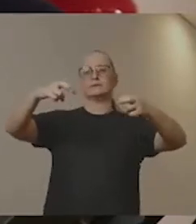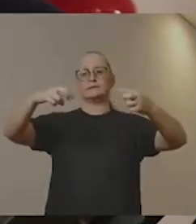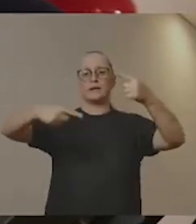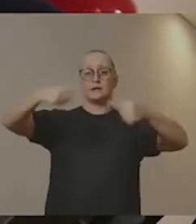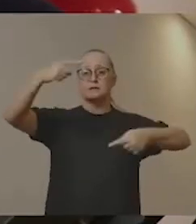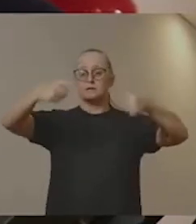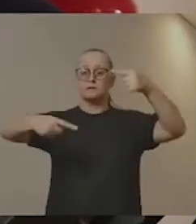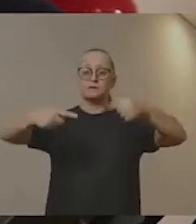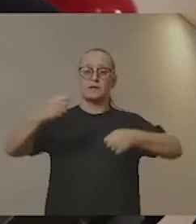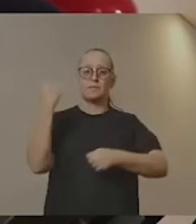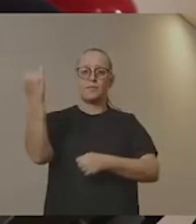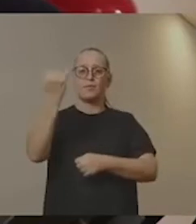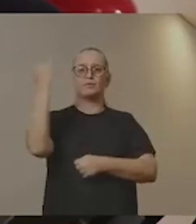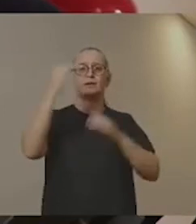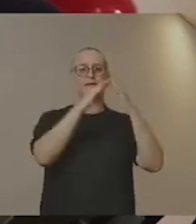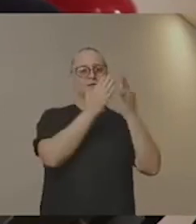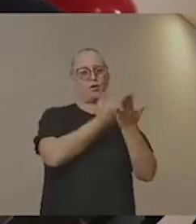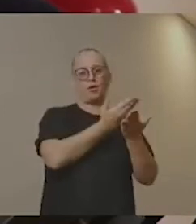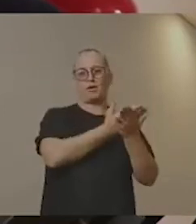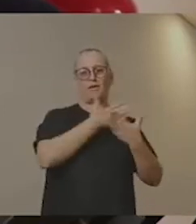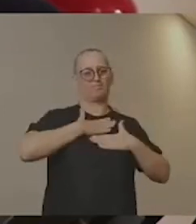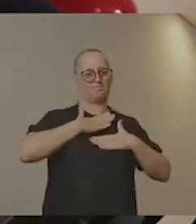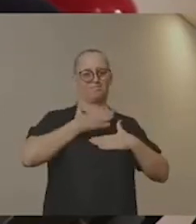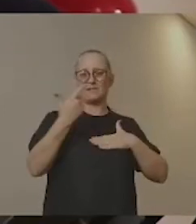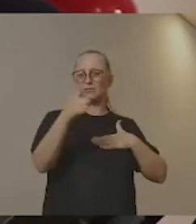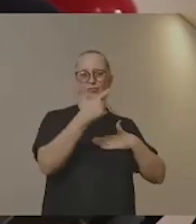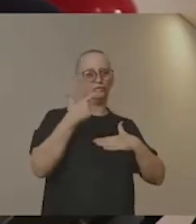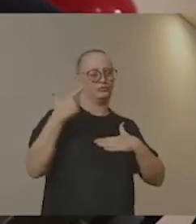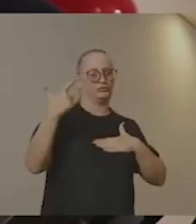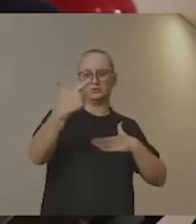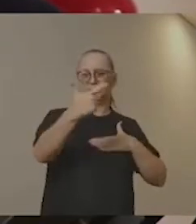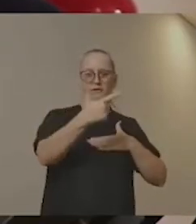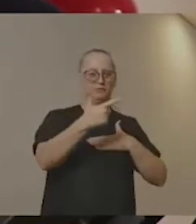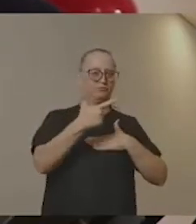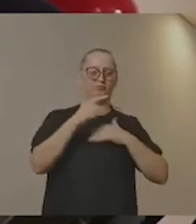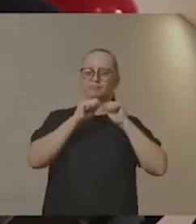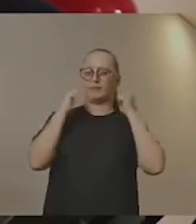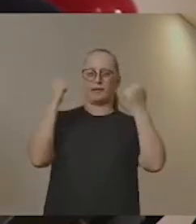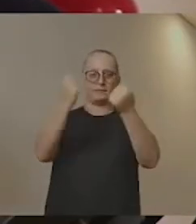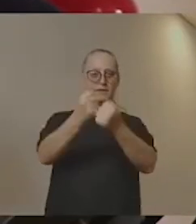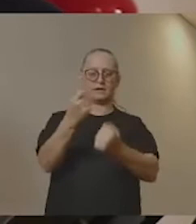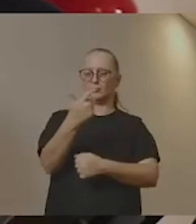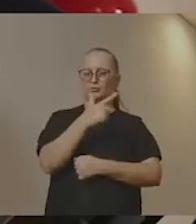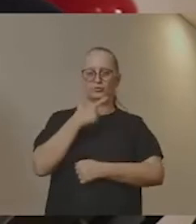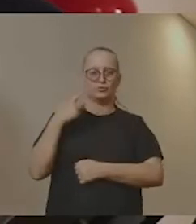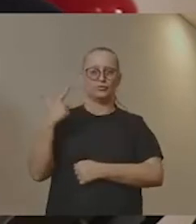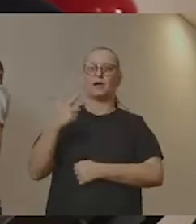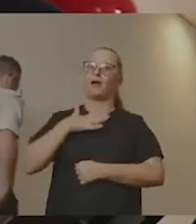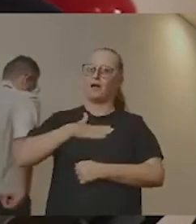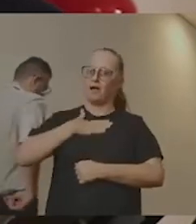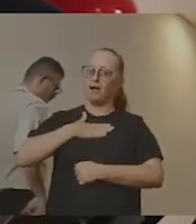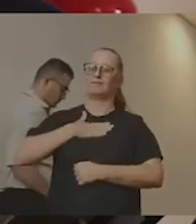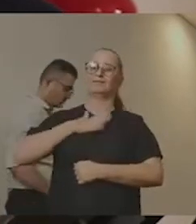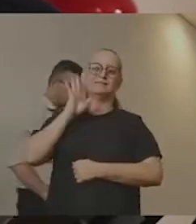assembleia, é uma coisa muito massa de ter, é bem importante, muito massa. Bom, para